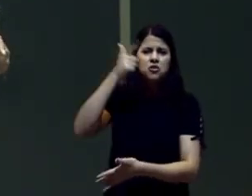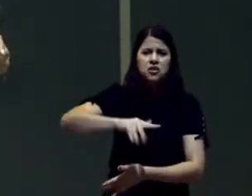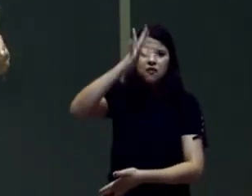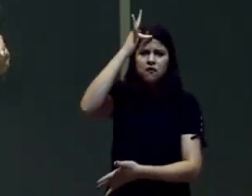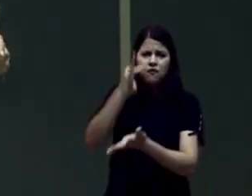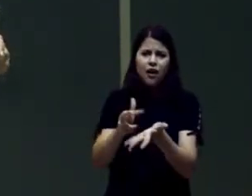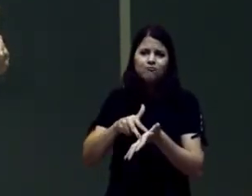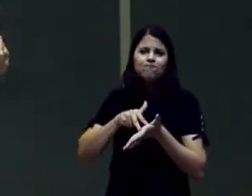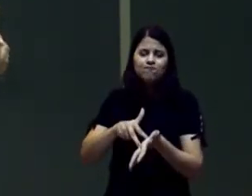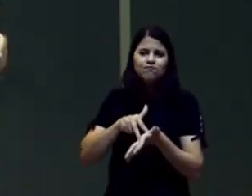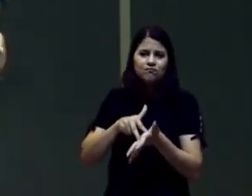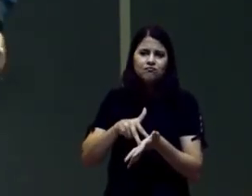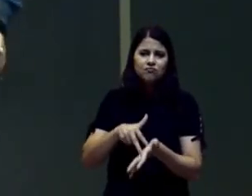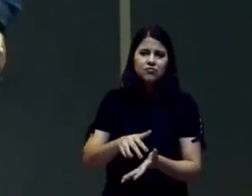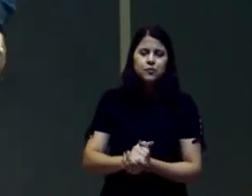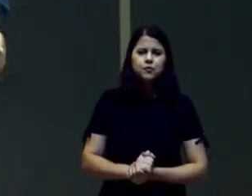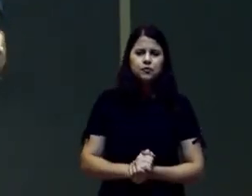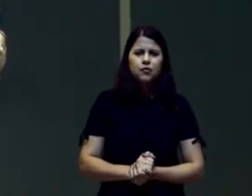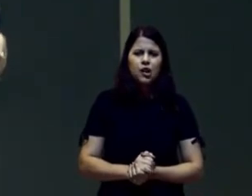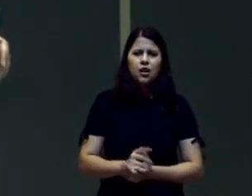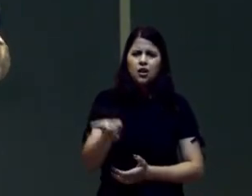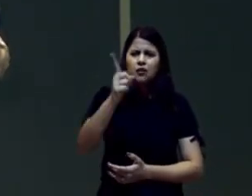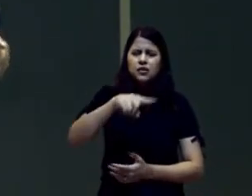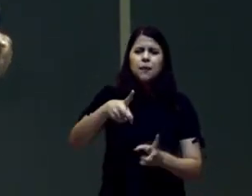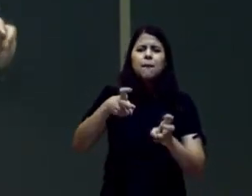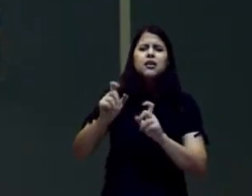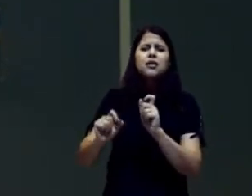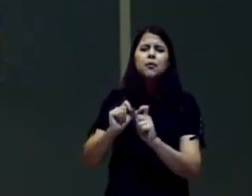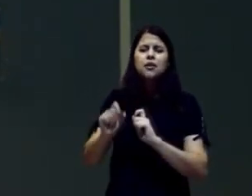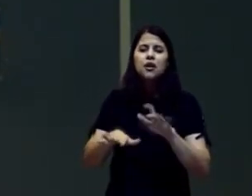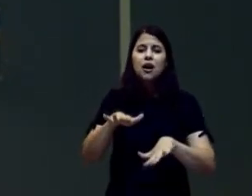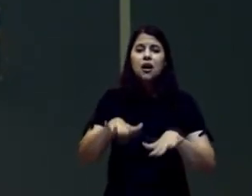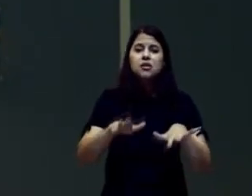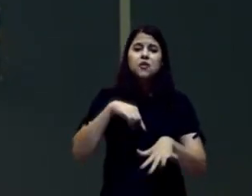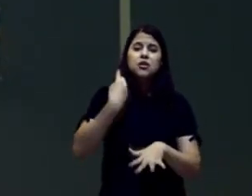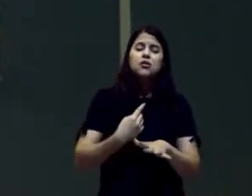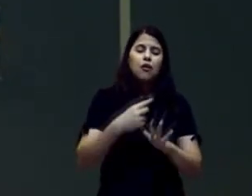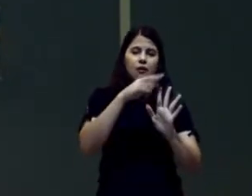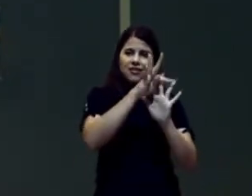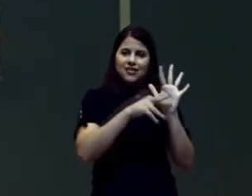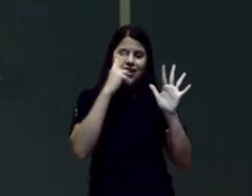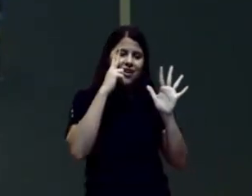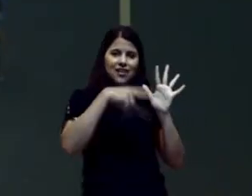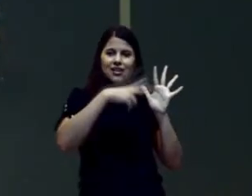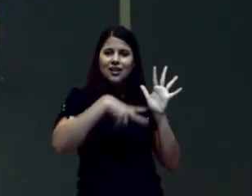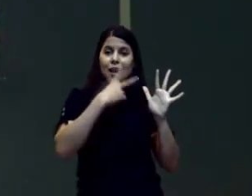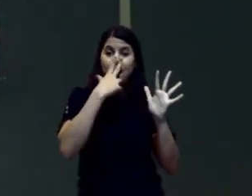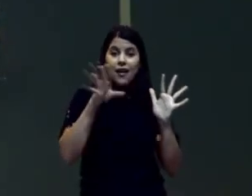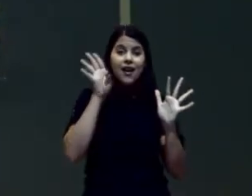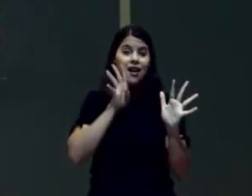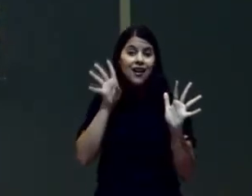fé. Eu não sei se você percebe, às vezes nós colocamos esse texto de uma forma muito positiva, e ele é